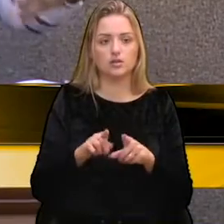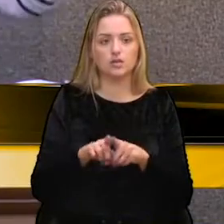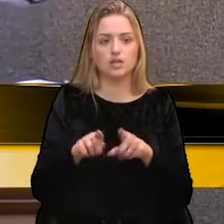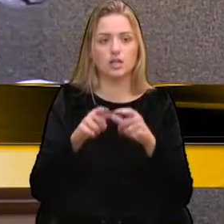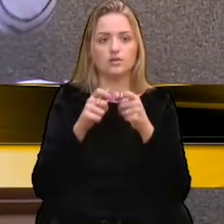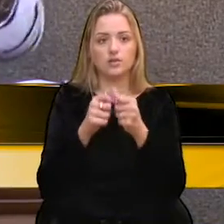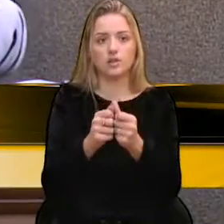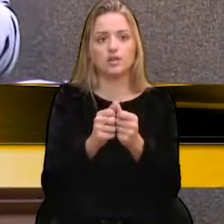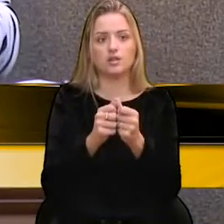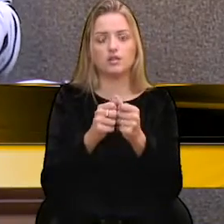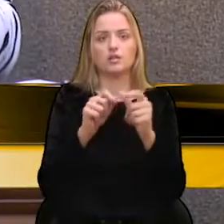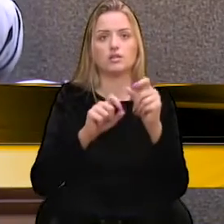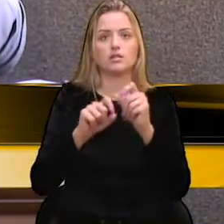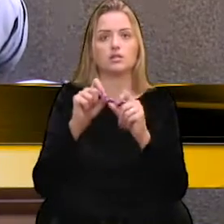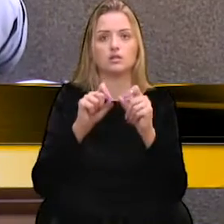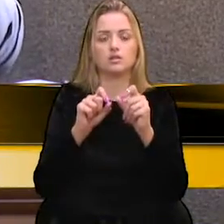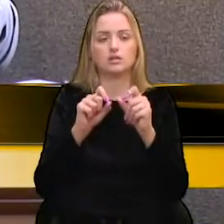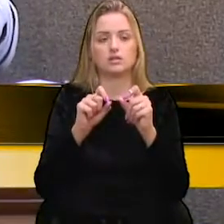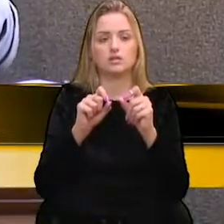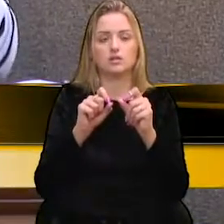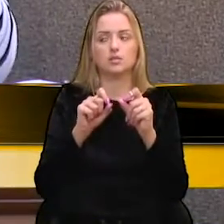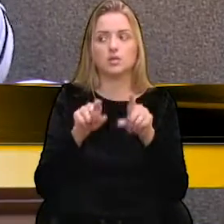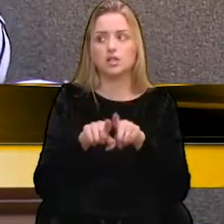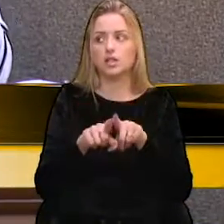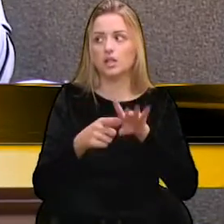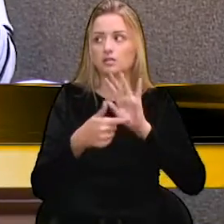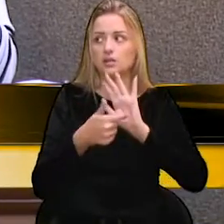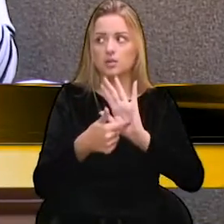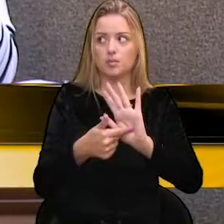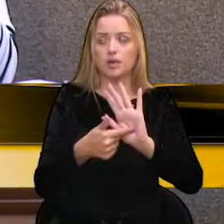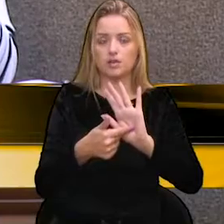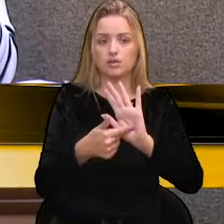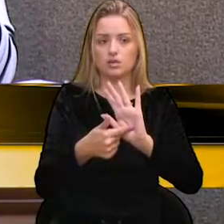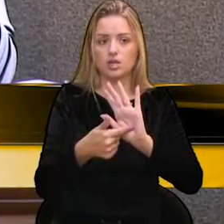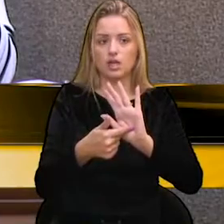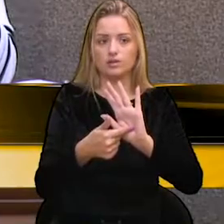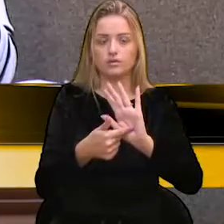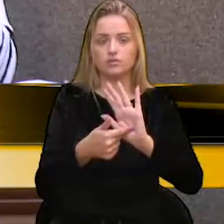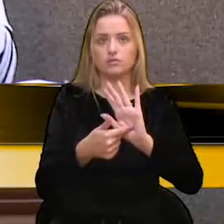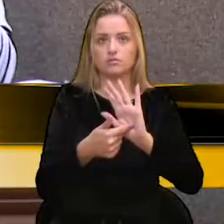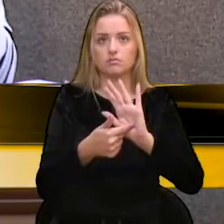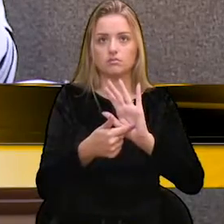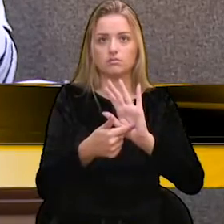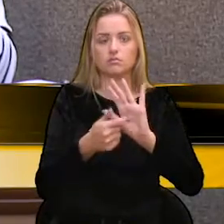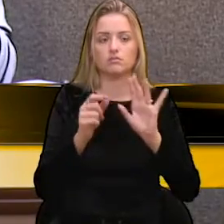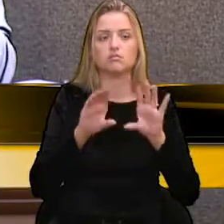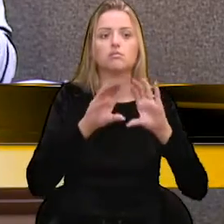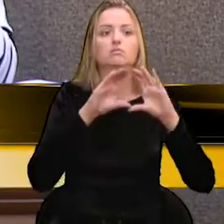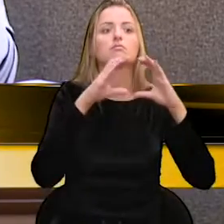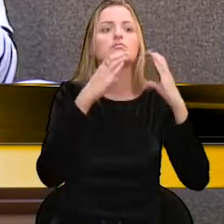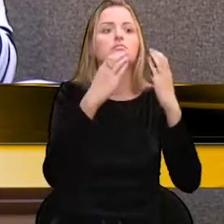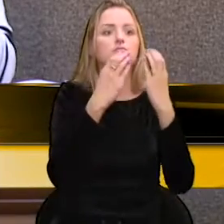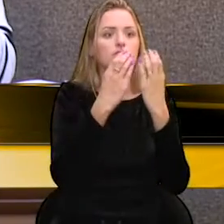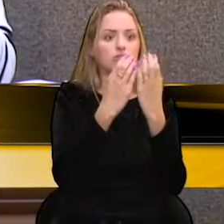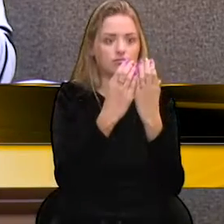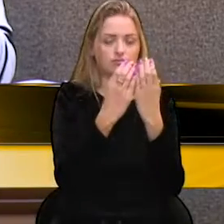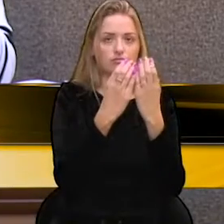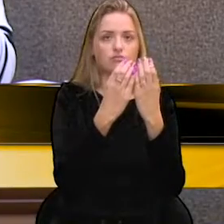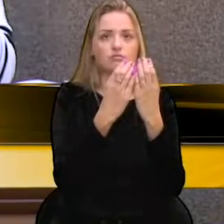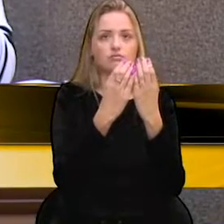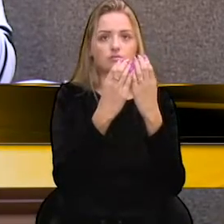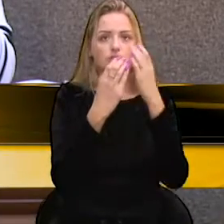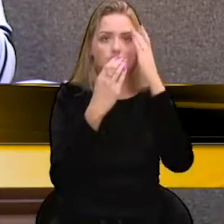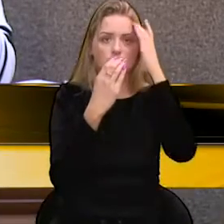lazer e de férias, que Vossa Excelência então enaltece e aqui procura criar uma possibilidade que nos nossos tempos de hoje de